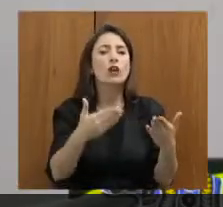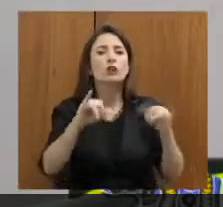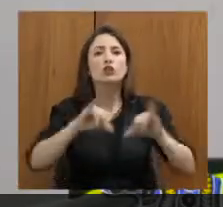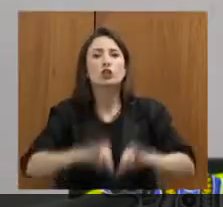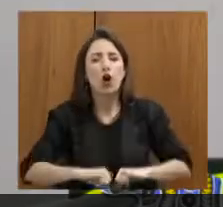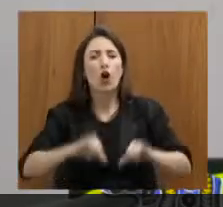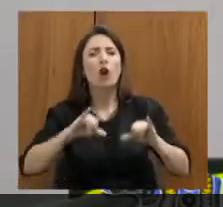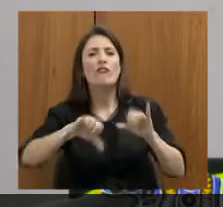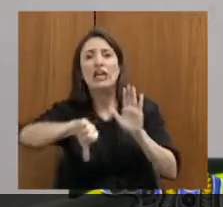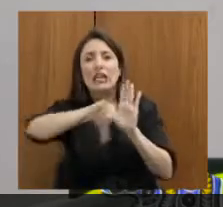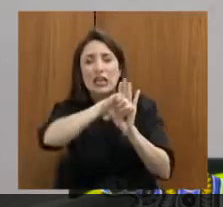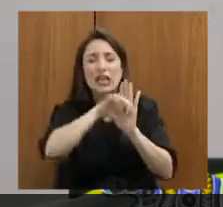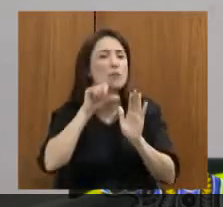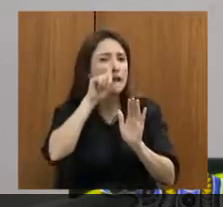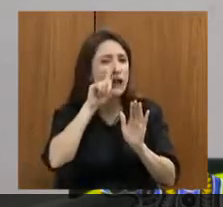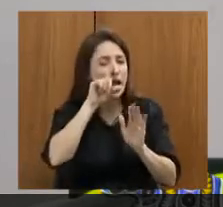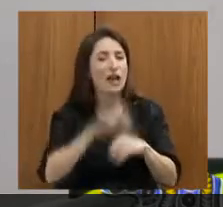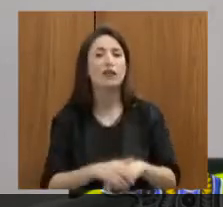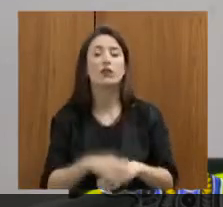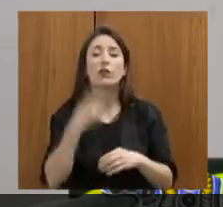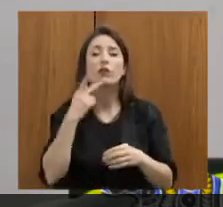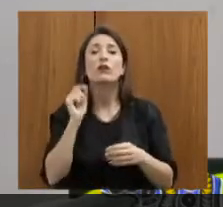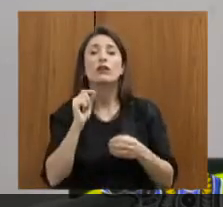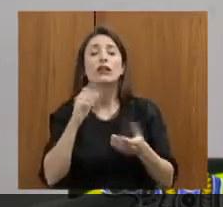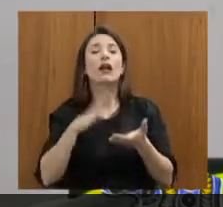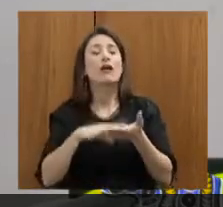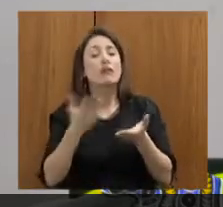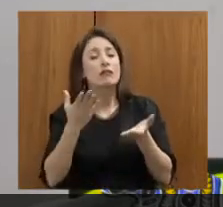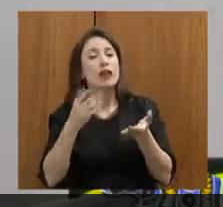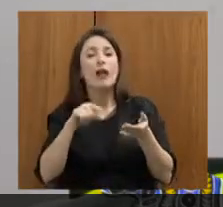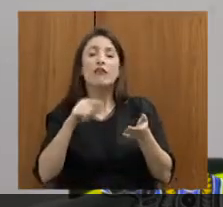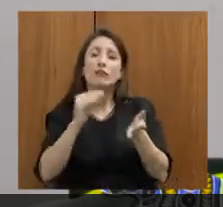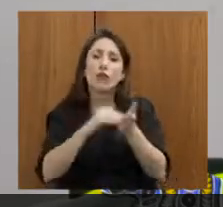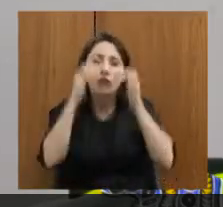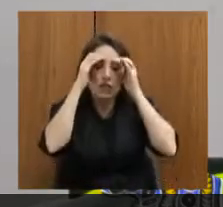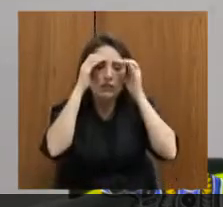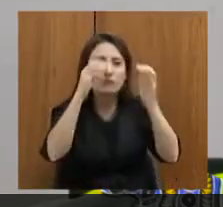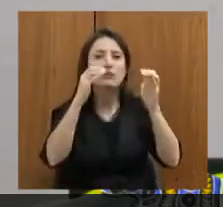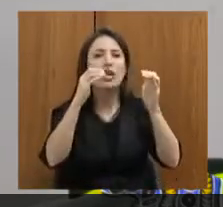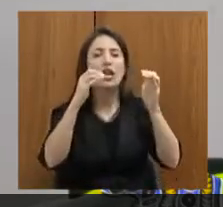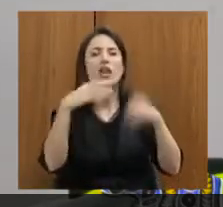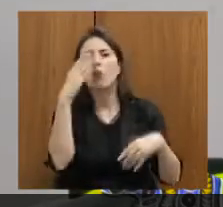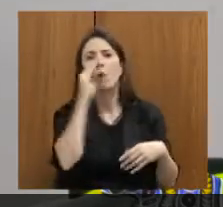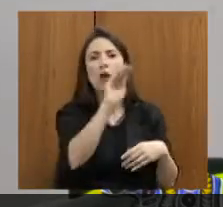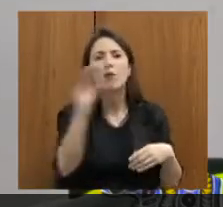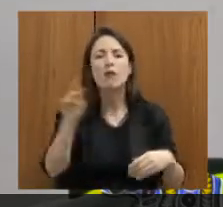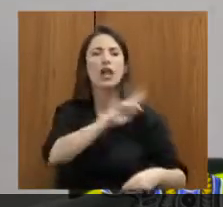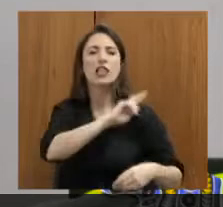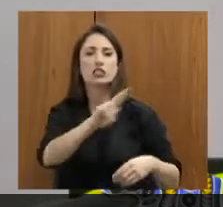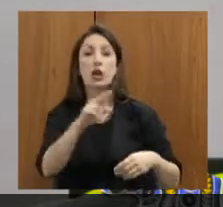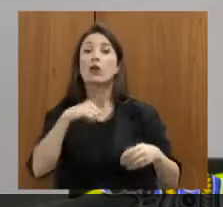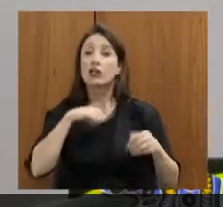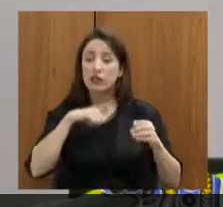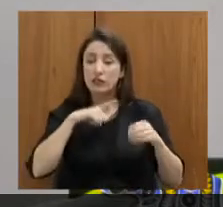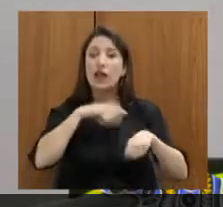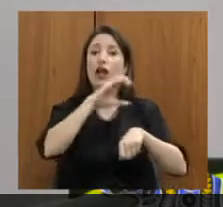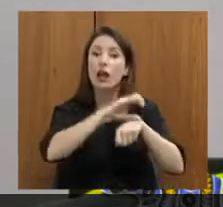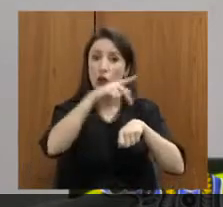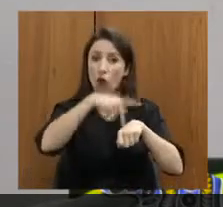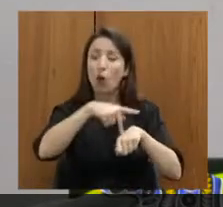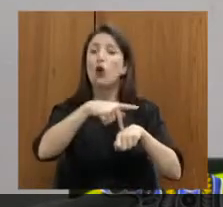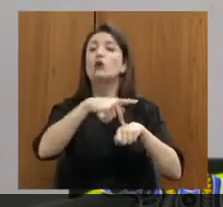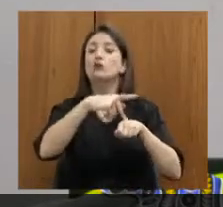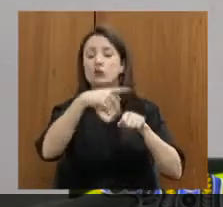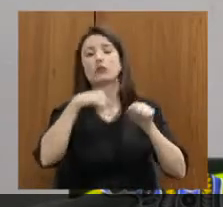crime grave que nós estamos falando de intolerância religiosa Está prevista no código Nossa que ainda estão mudando a nomenclatura